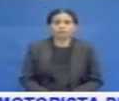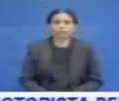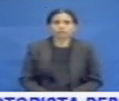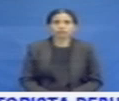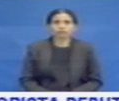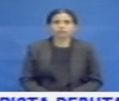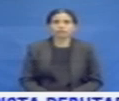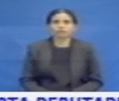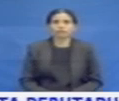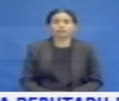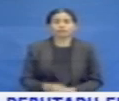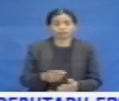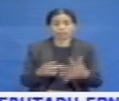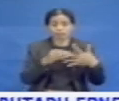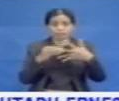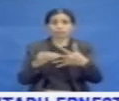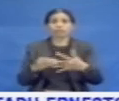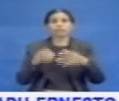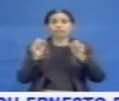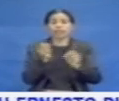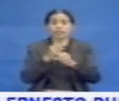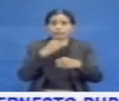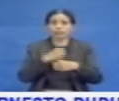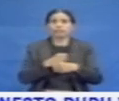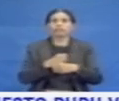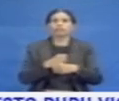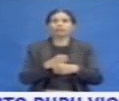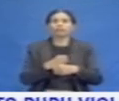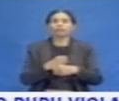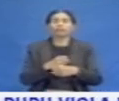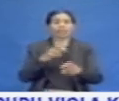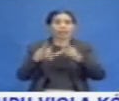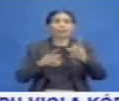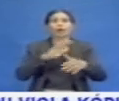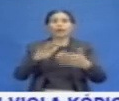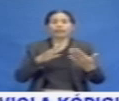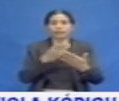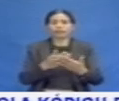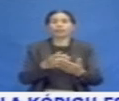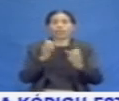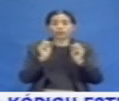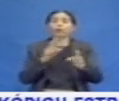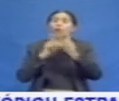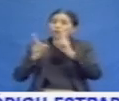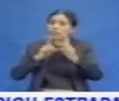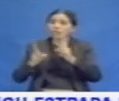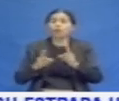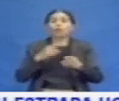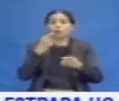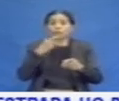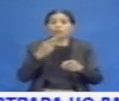ne si hatau jornalista ou sua sociedade civil para ato halo crítica